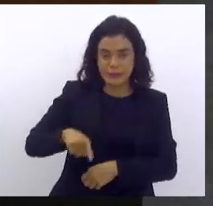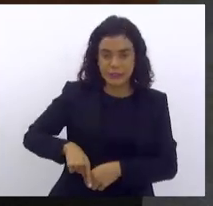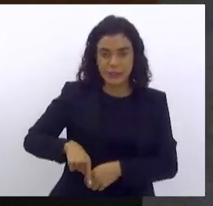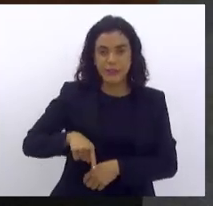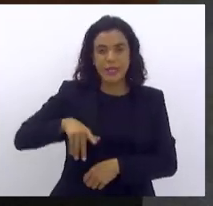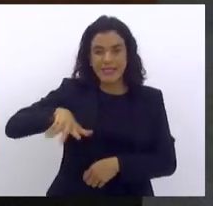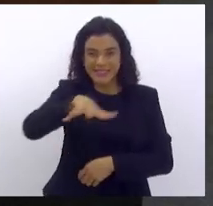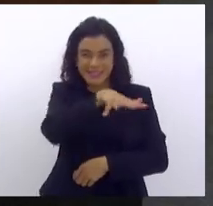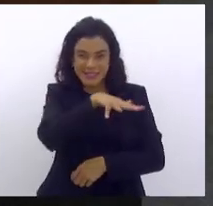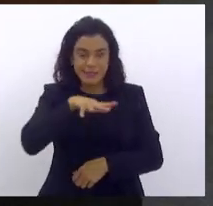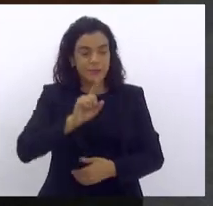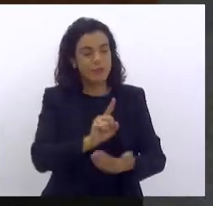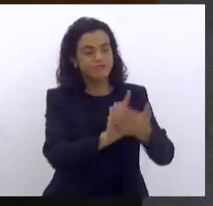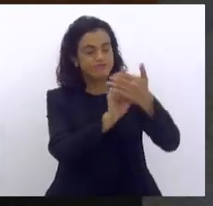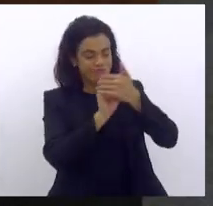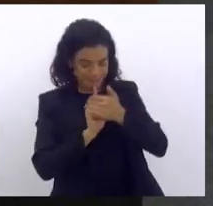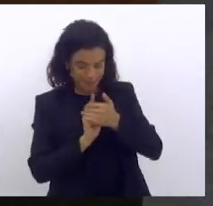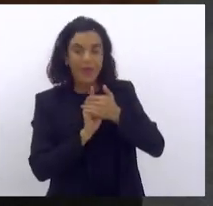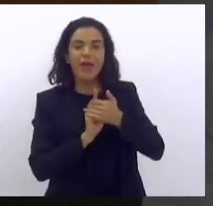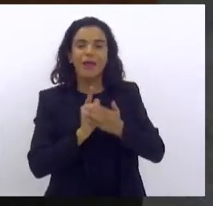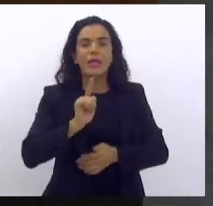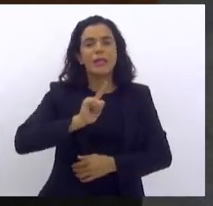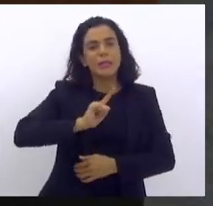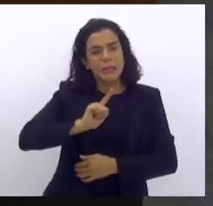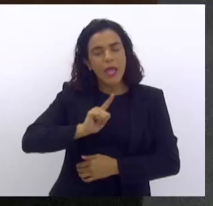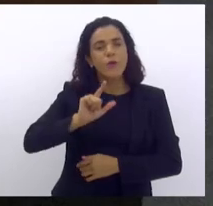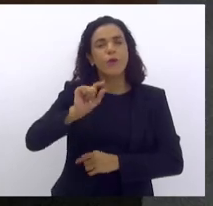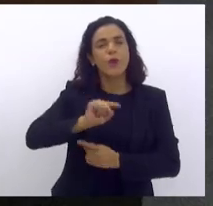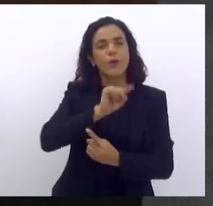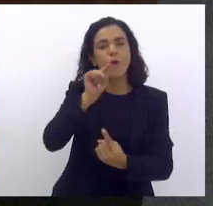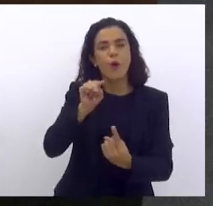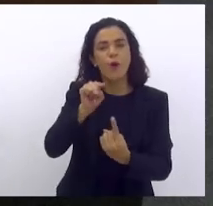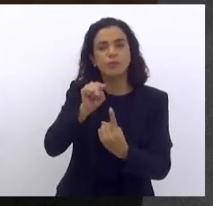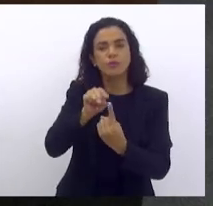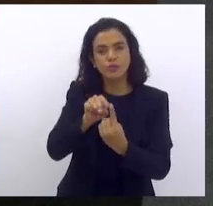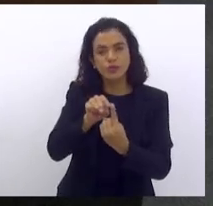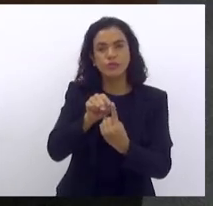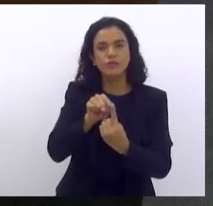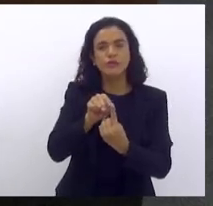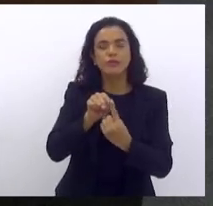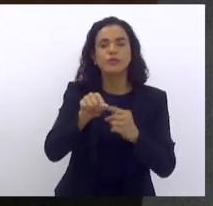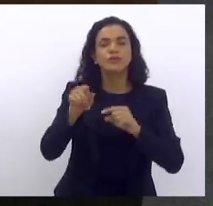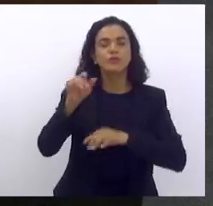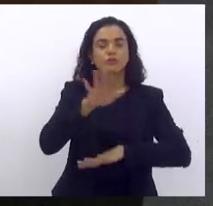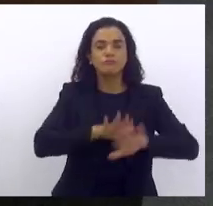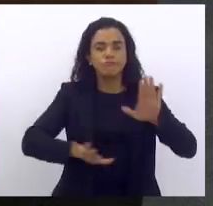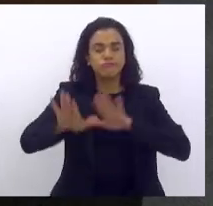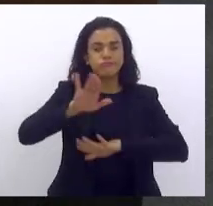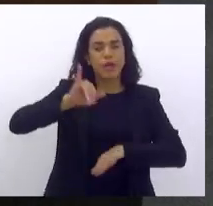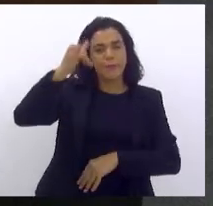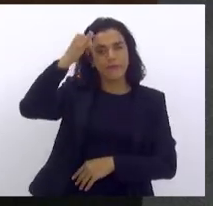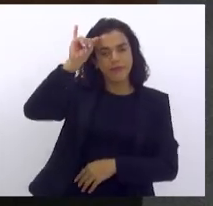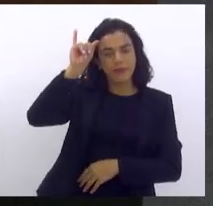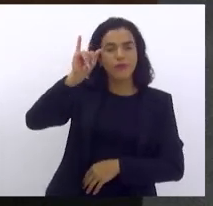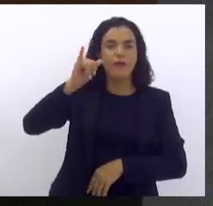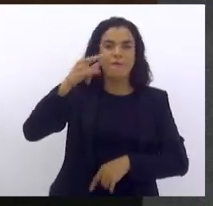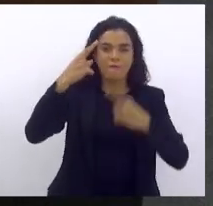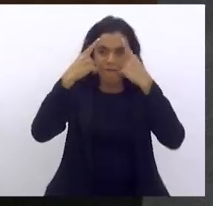esses espaços de acolhimento, ele também se pretende informativo sobre a prevenção à violência sexual